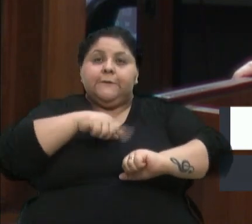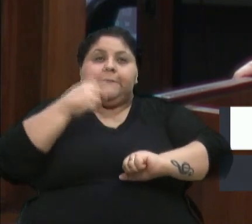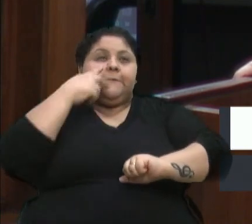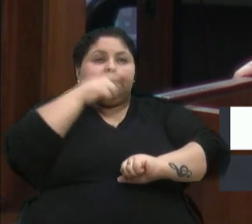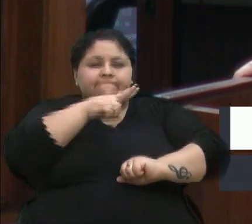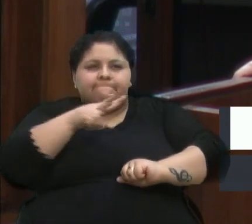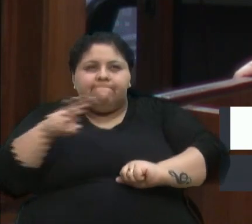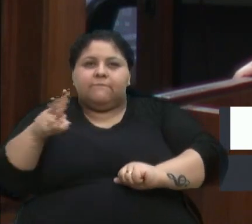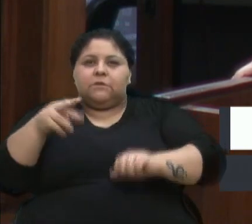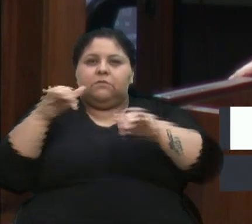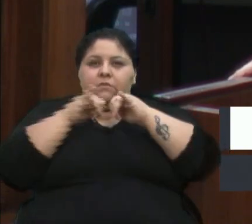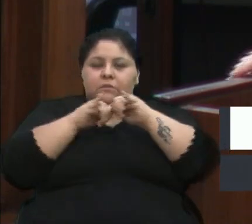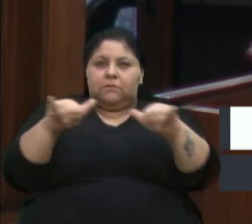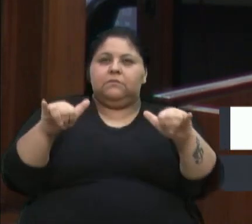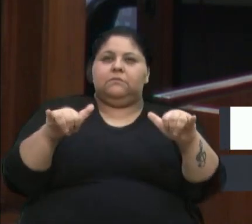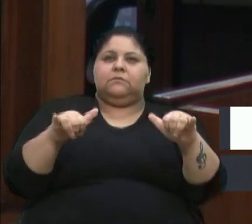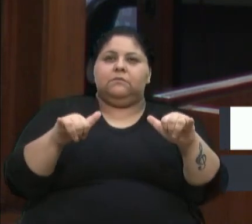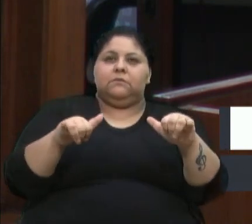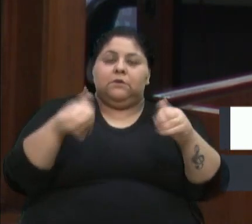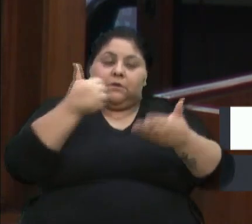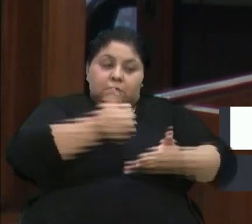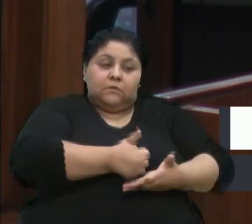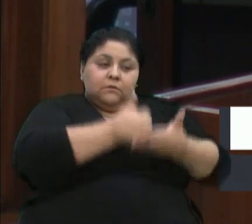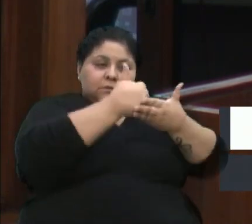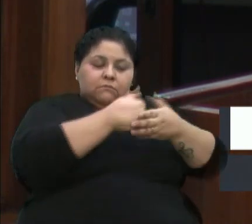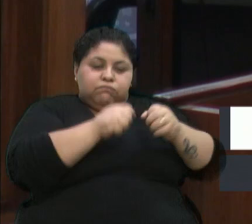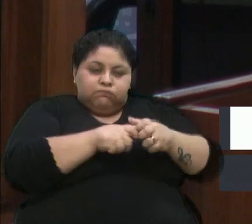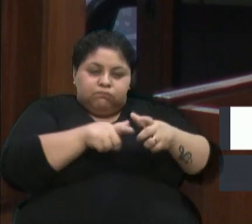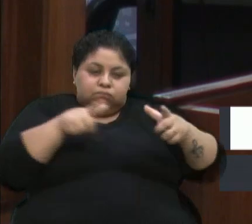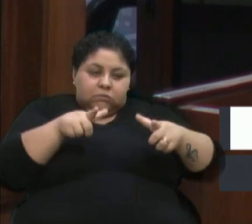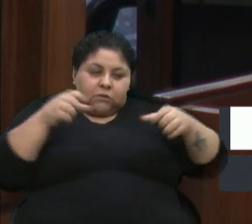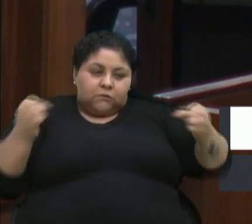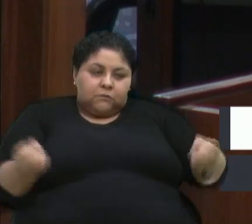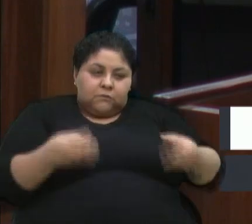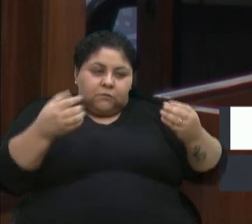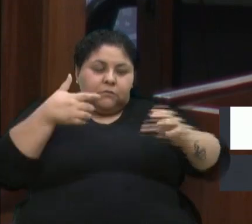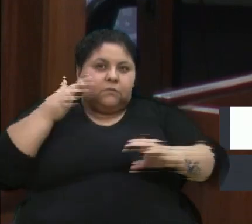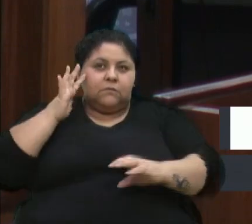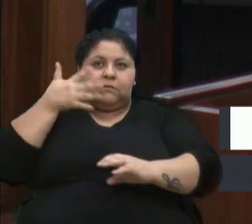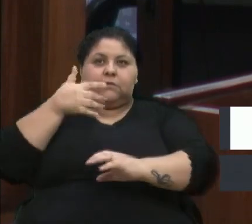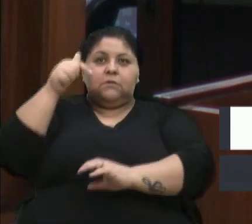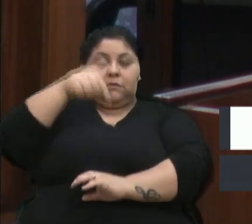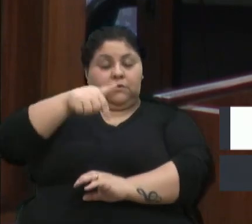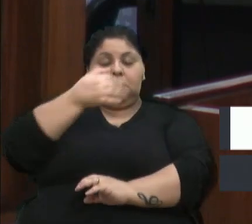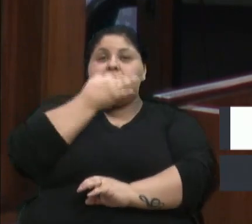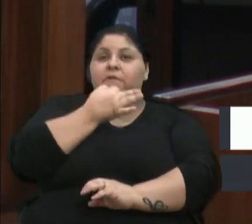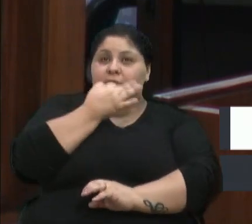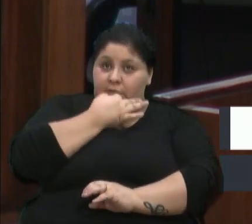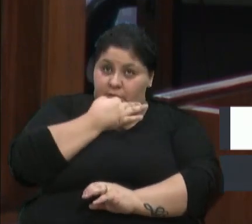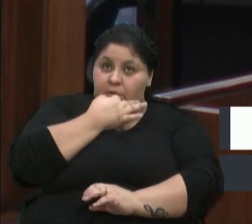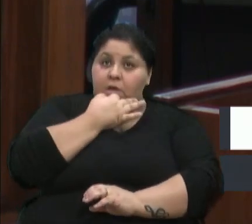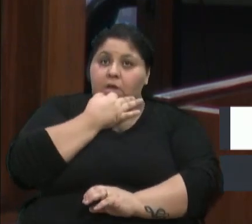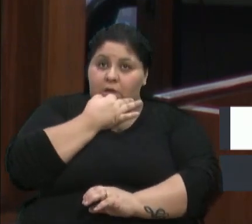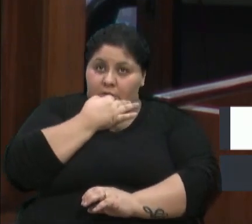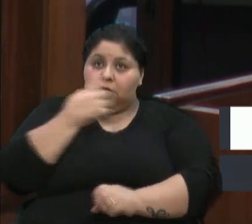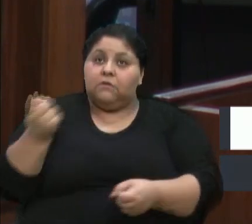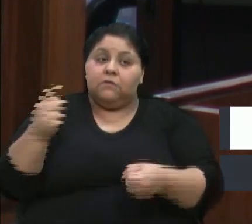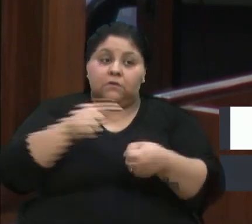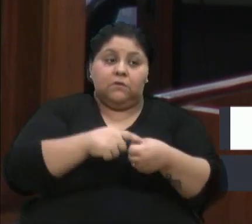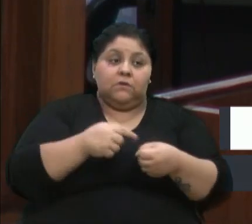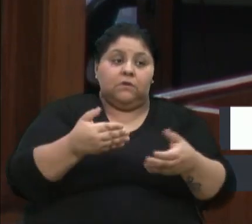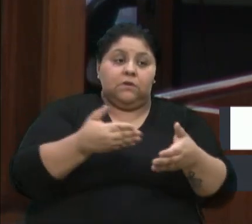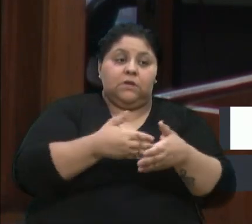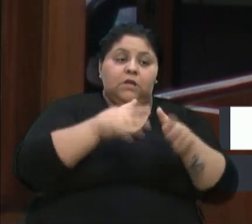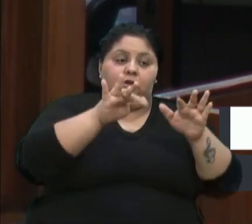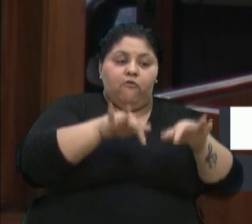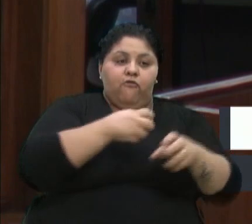divulgar, e apoiar esses grandes eventos que acontecerão e que acontecem em Caxias do Sul e que ainda virão até o final do ano,